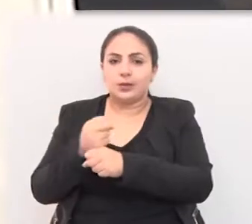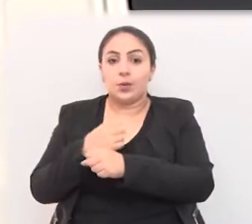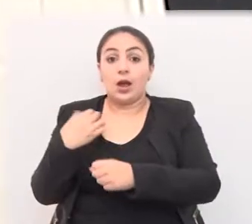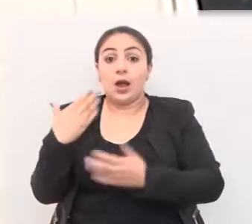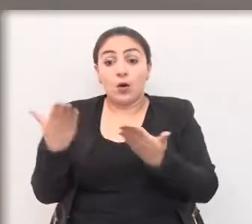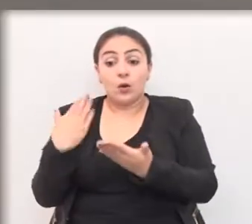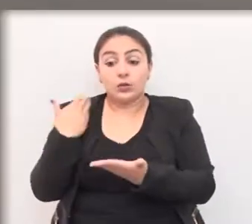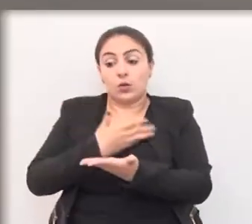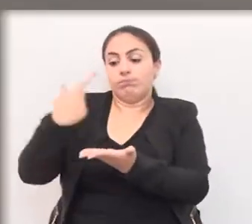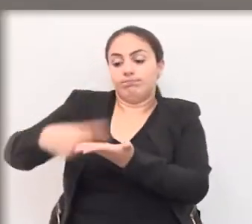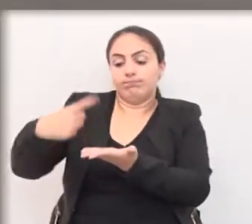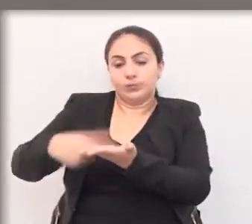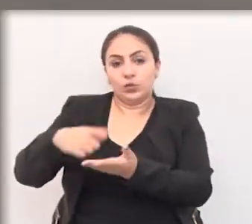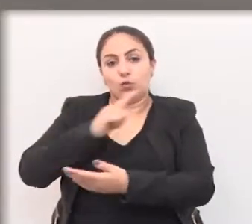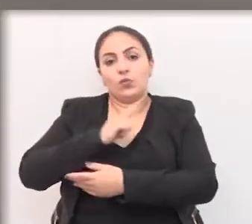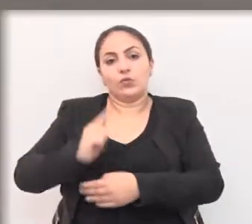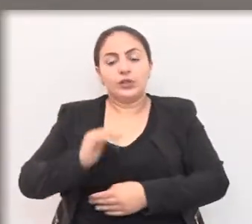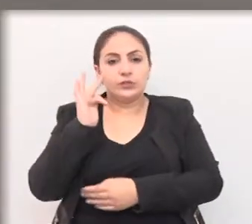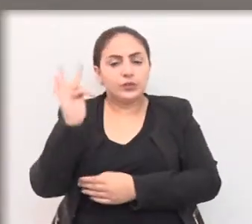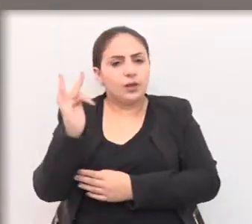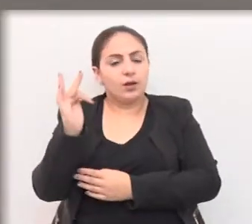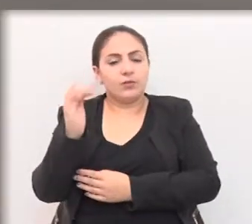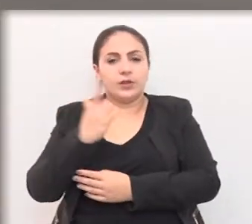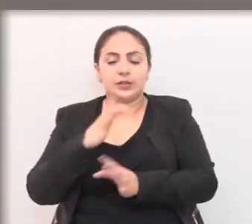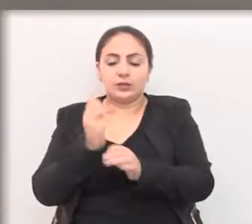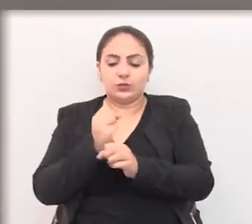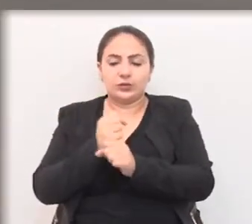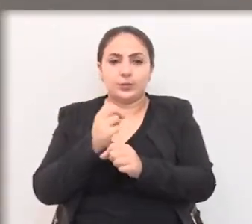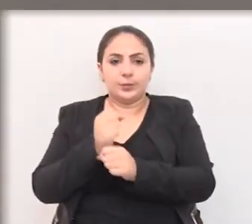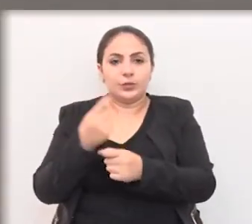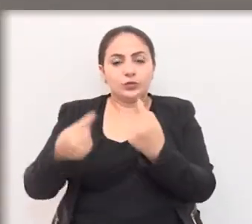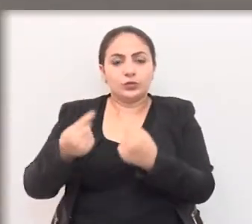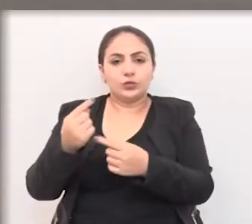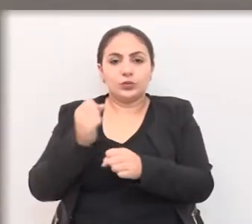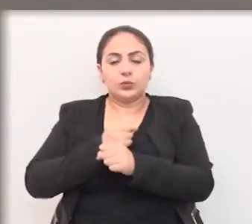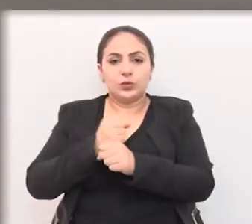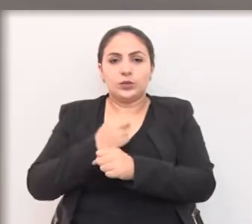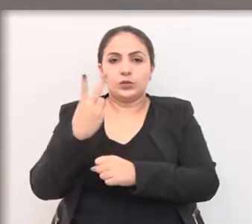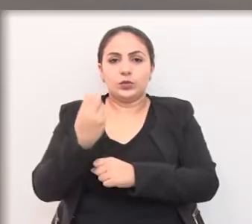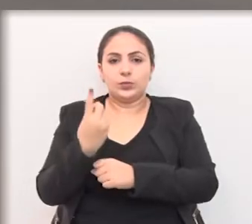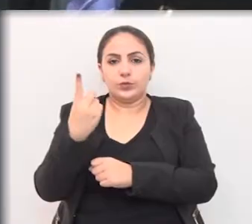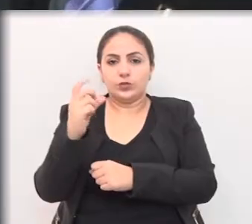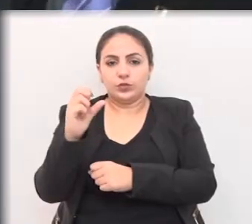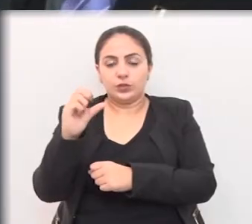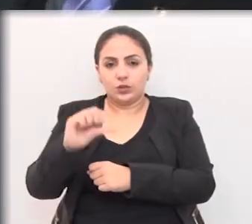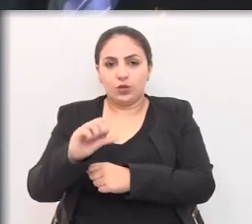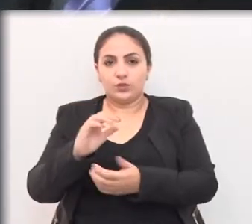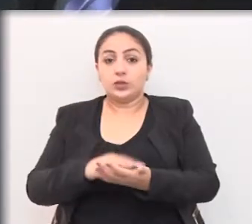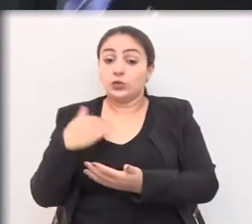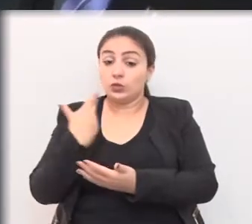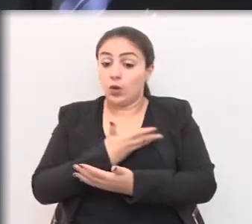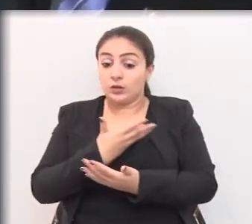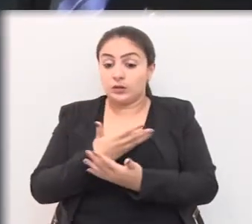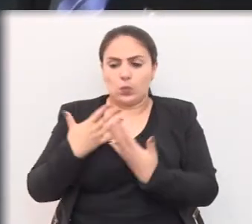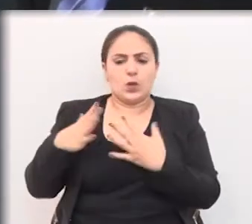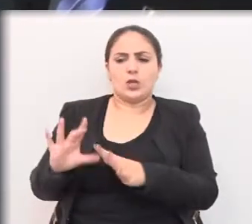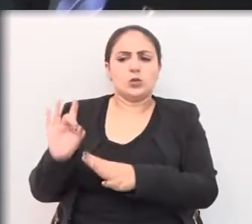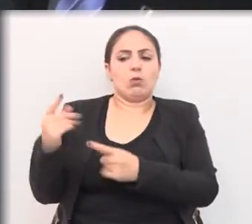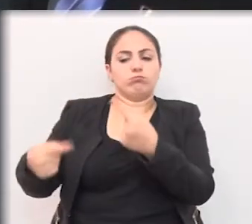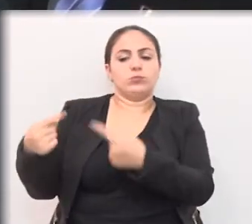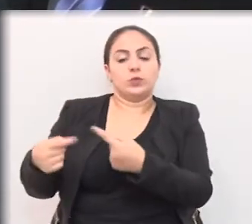de efetivo, tem um compromisso do governo federal que estará no orçamento para discutir o orçamento de 2019. Nós queremos que não seja discutido, mas que